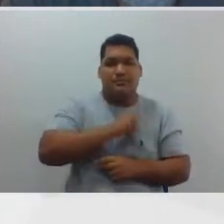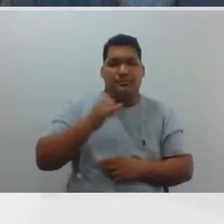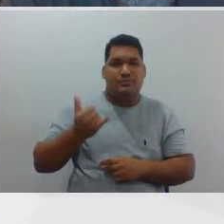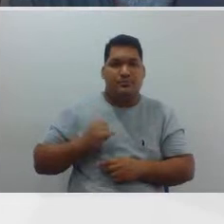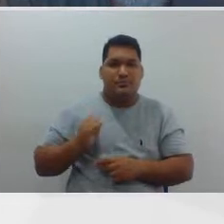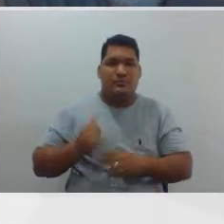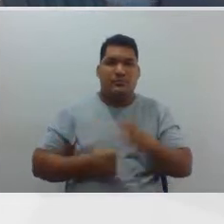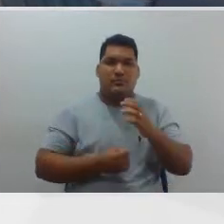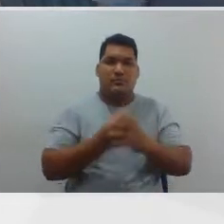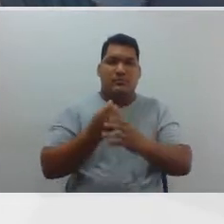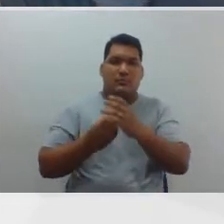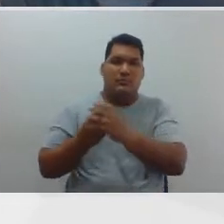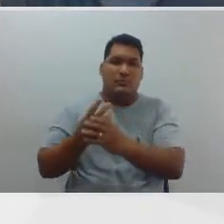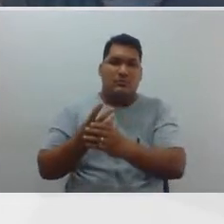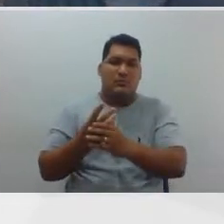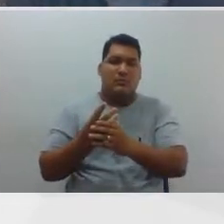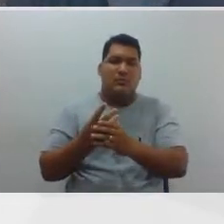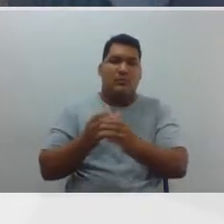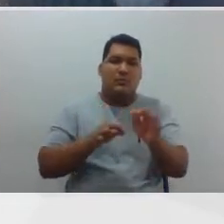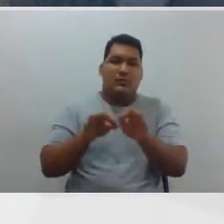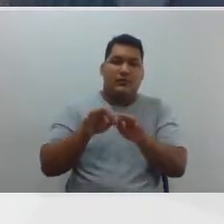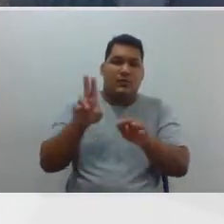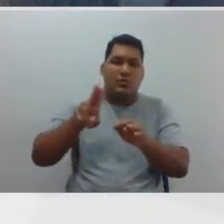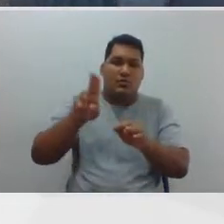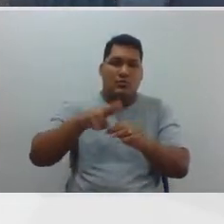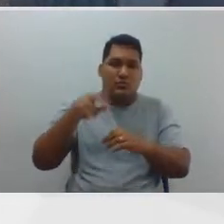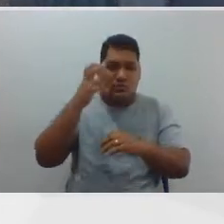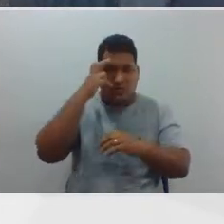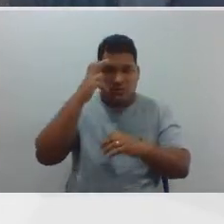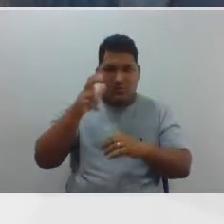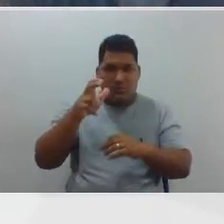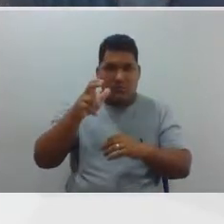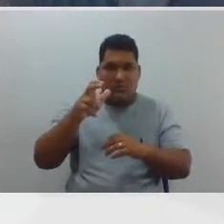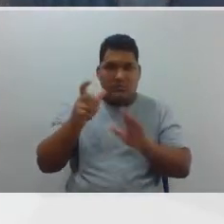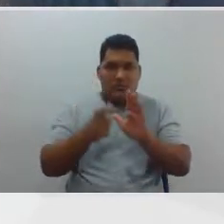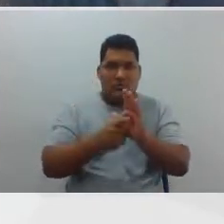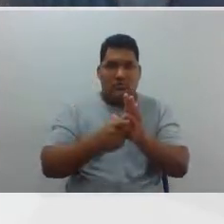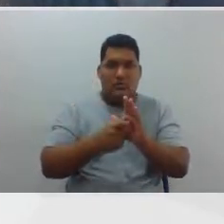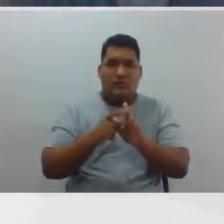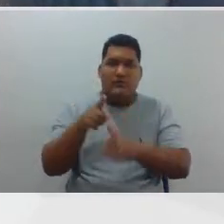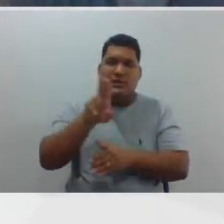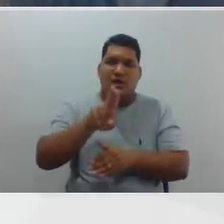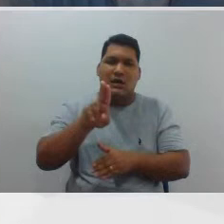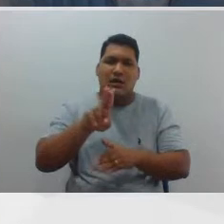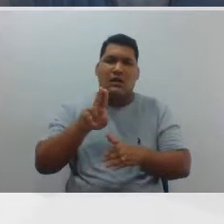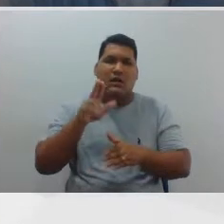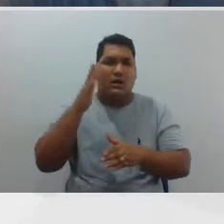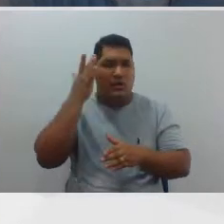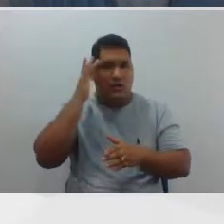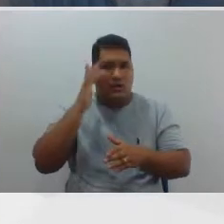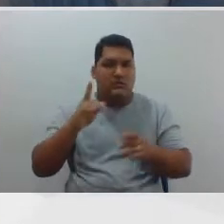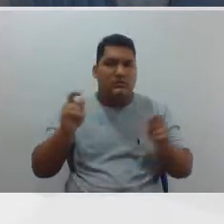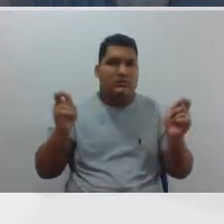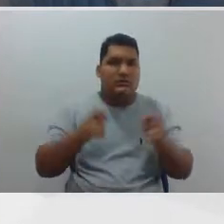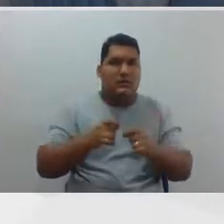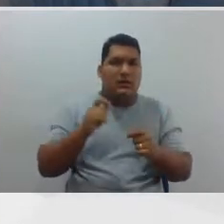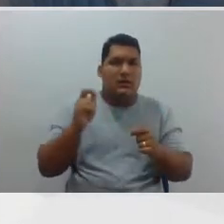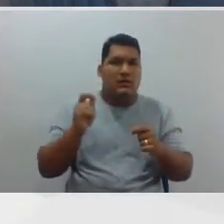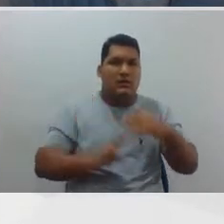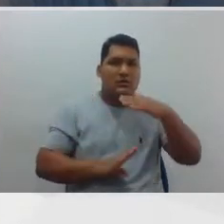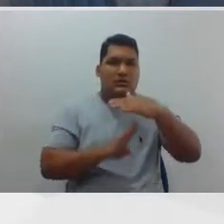desenvolvidos usando a inteligência artificial. O senhor acha que há um limite de aplicação para